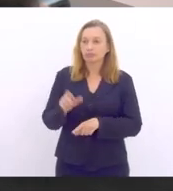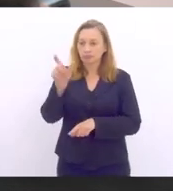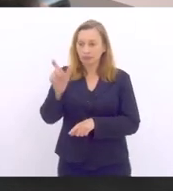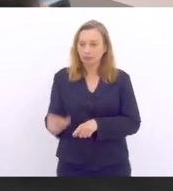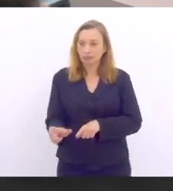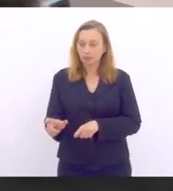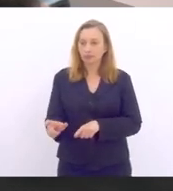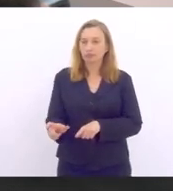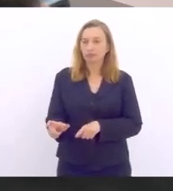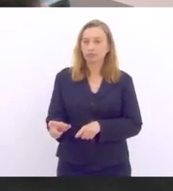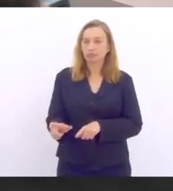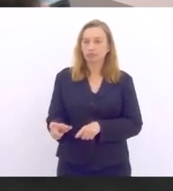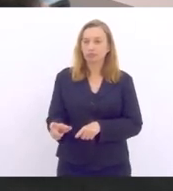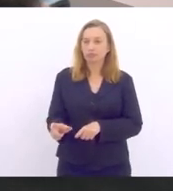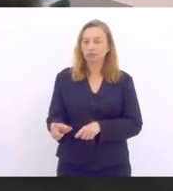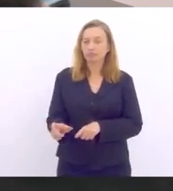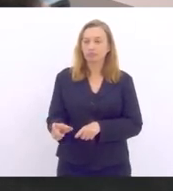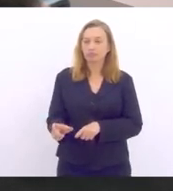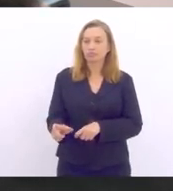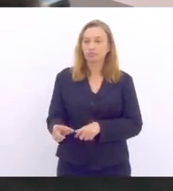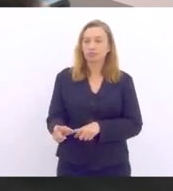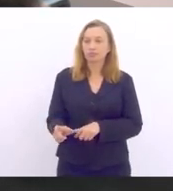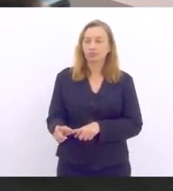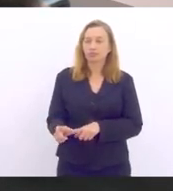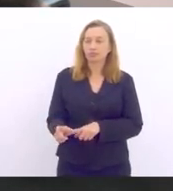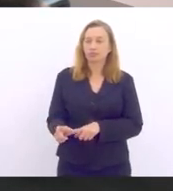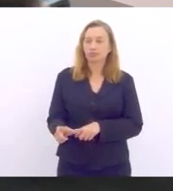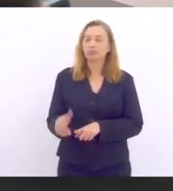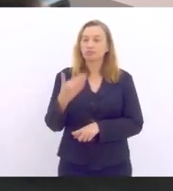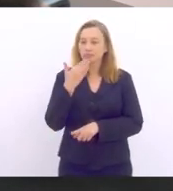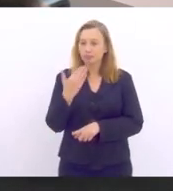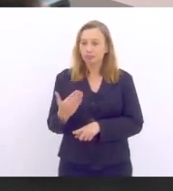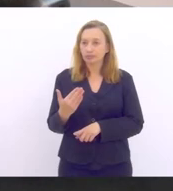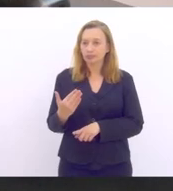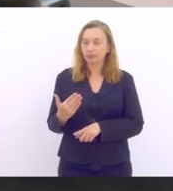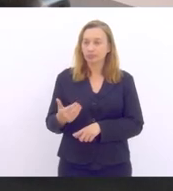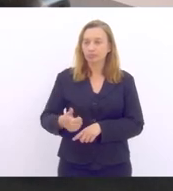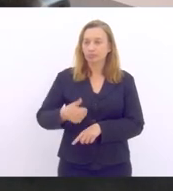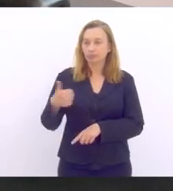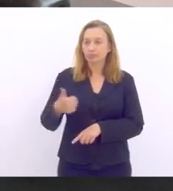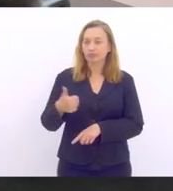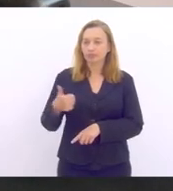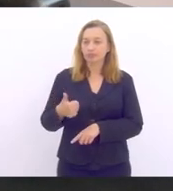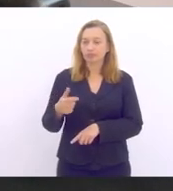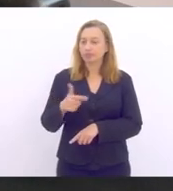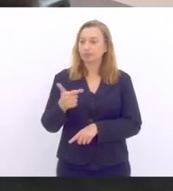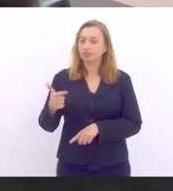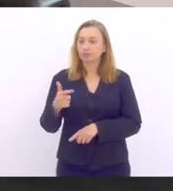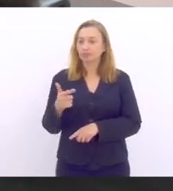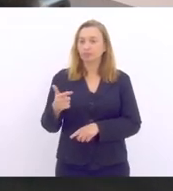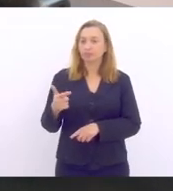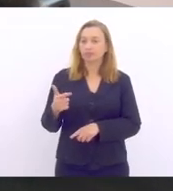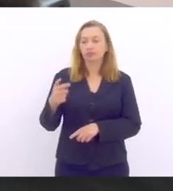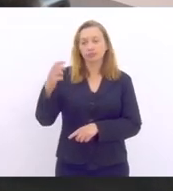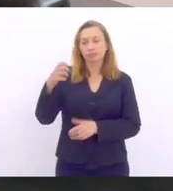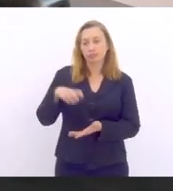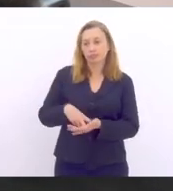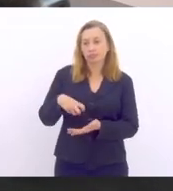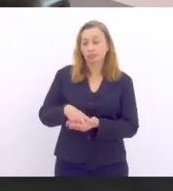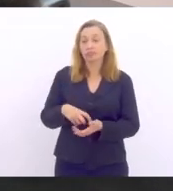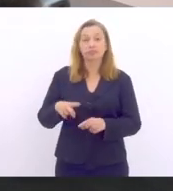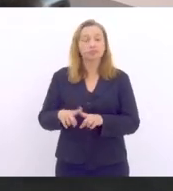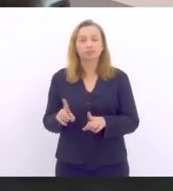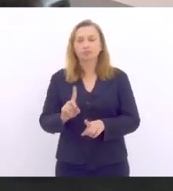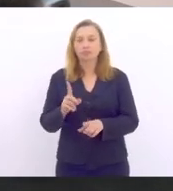julgado improcedente a demanda, né? O pedido foi julgado improcedente, ele não teve punição. Mas